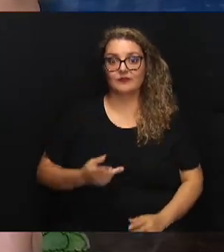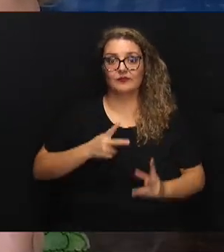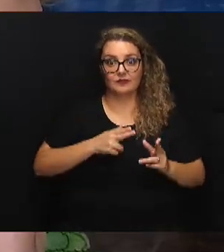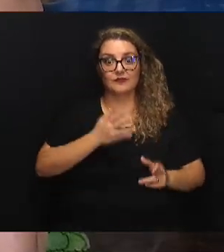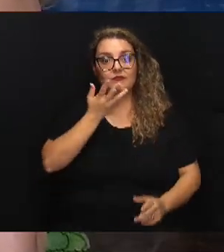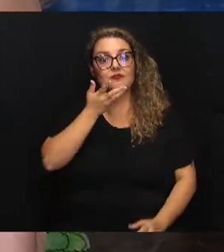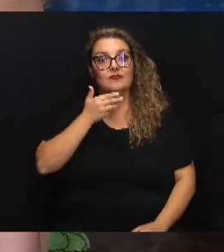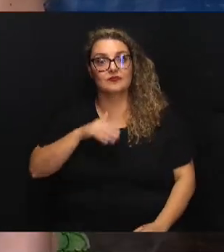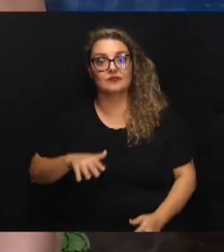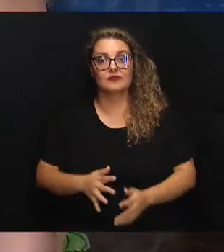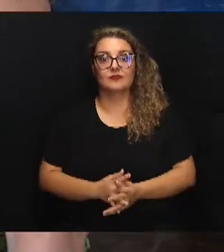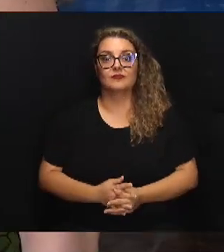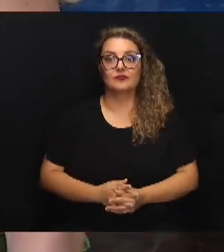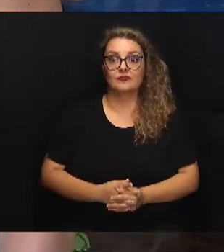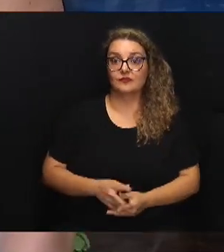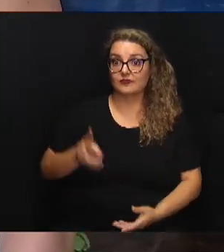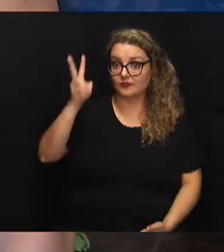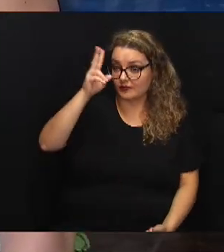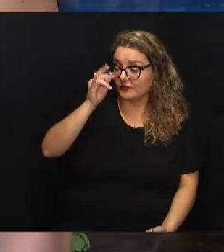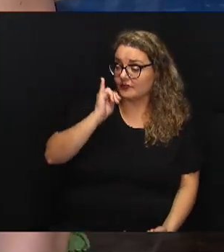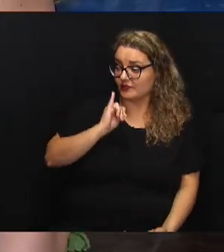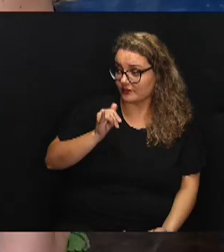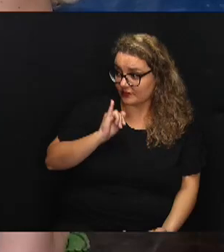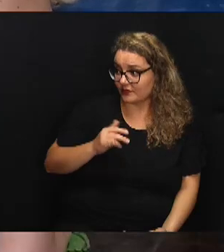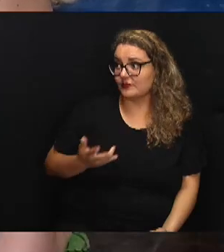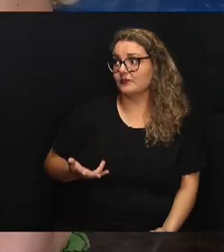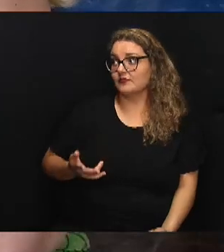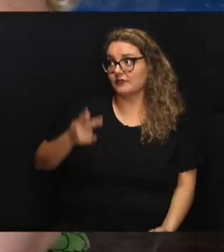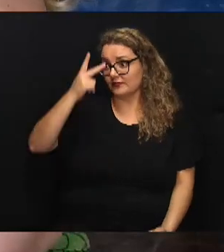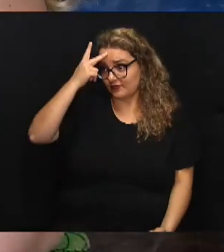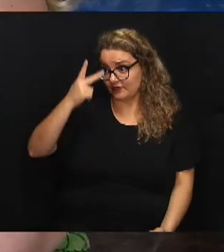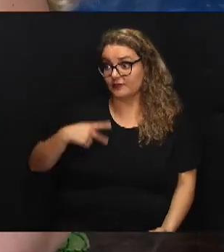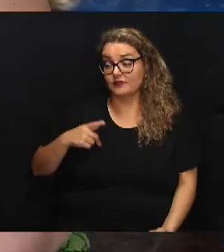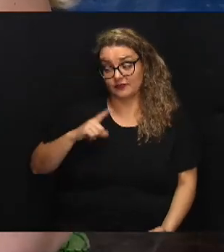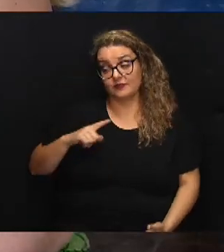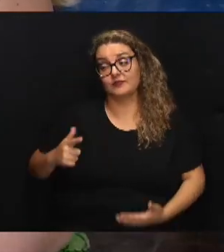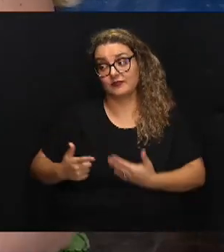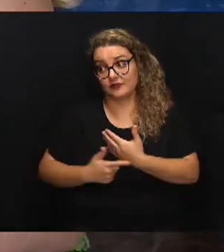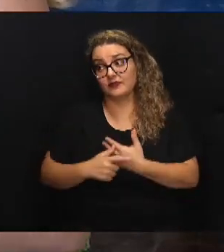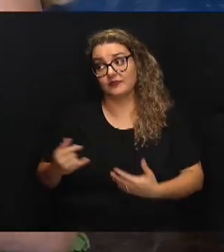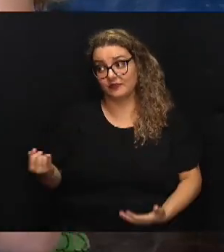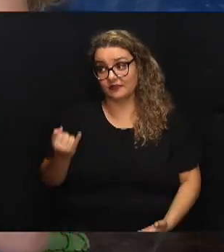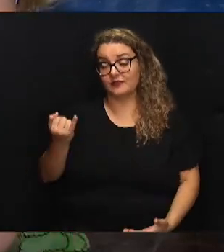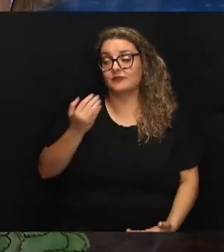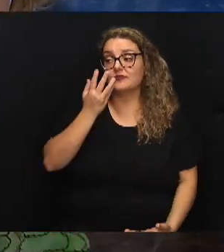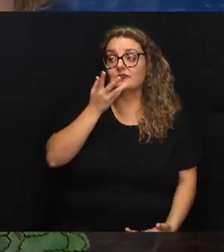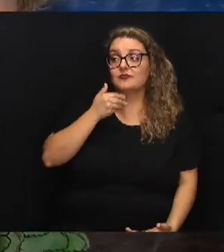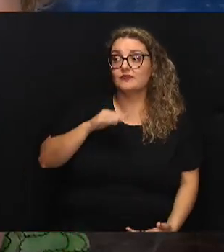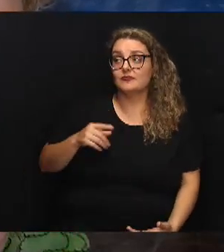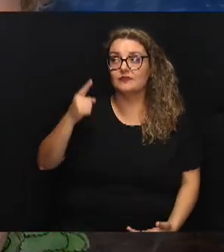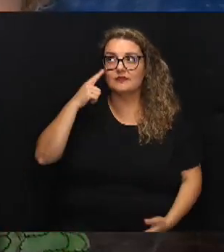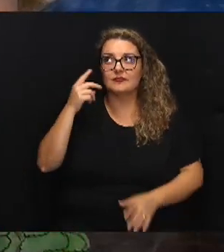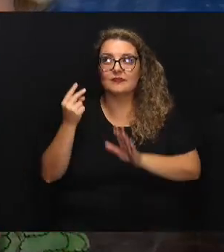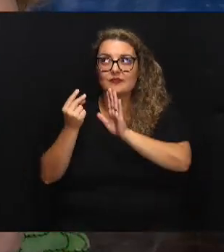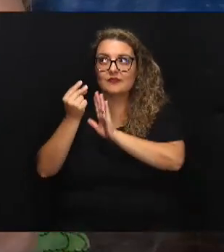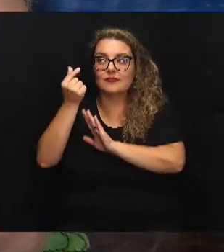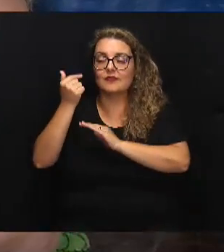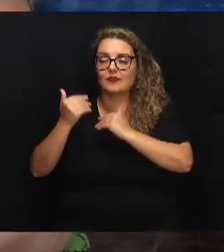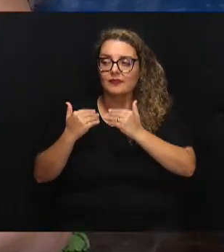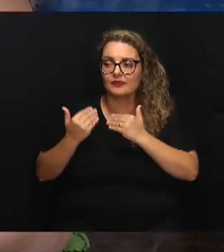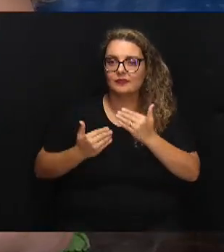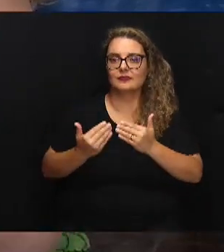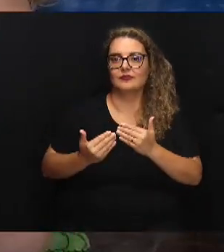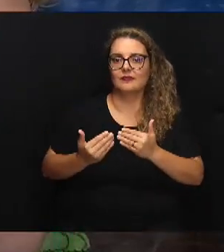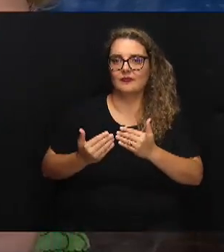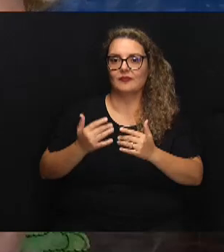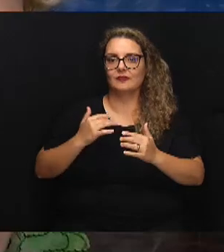crianças. E a contação de história em si, ela tem um papel muito importante, né, para que a criança crie caminhos para